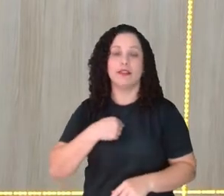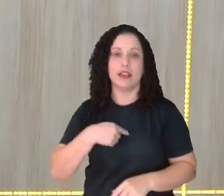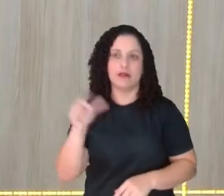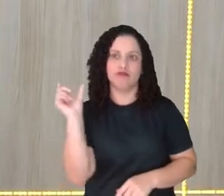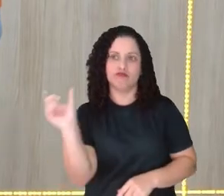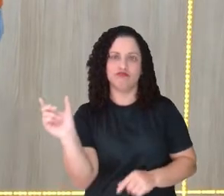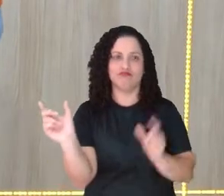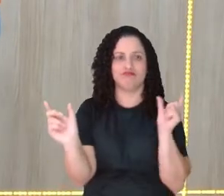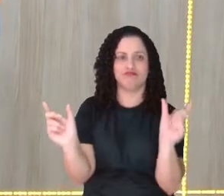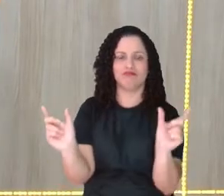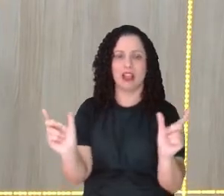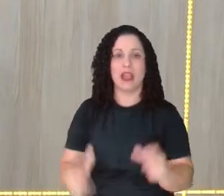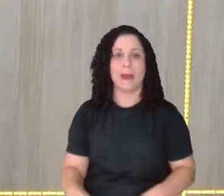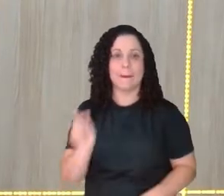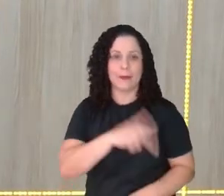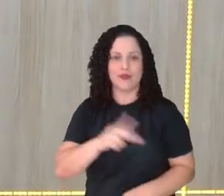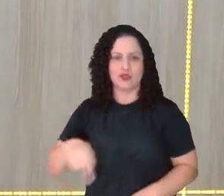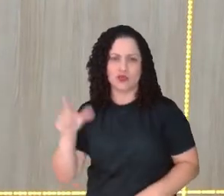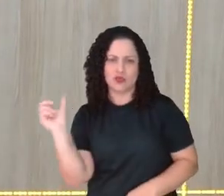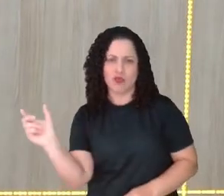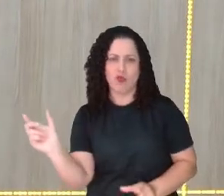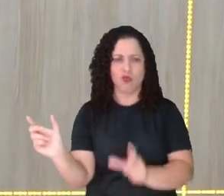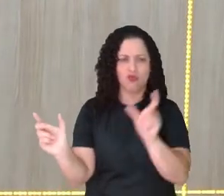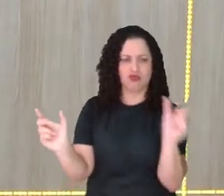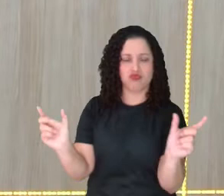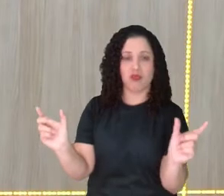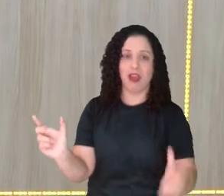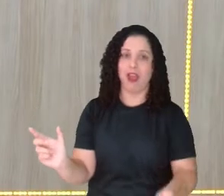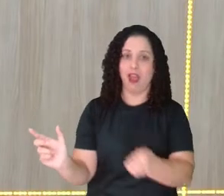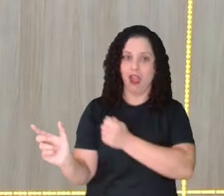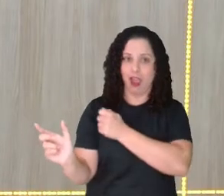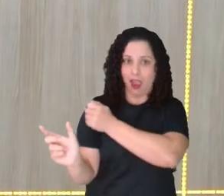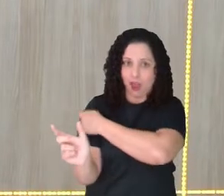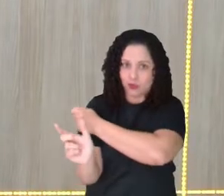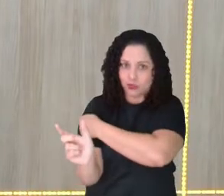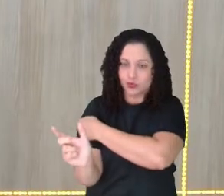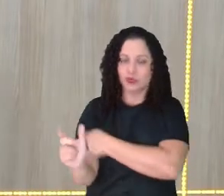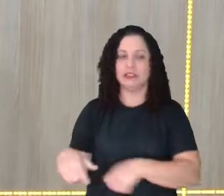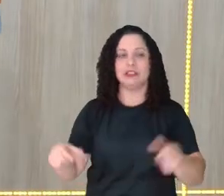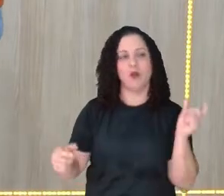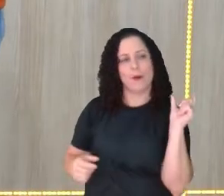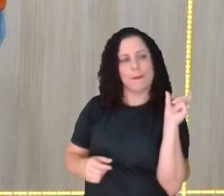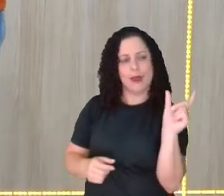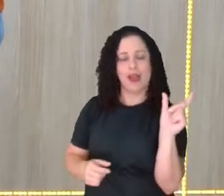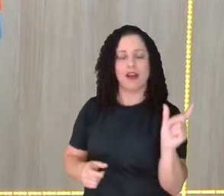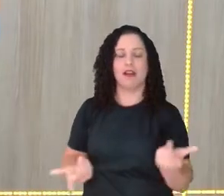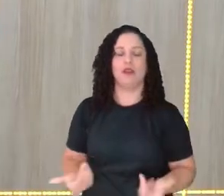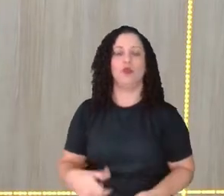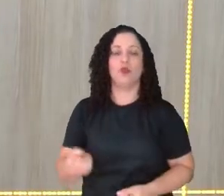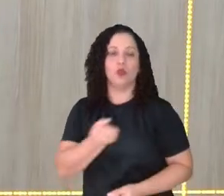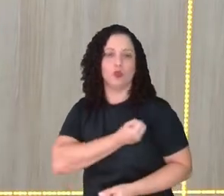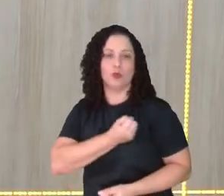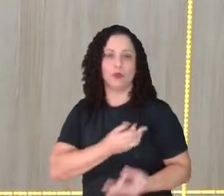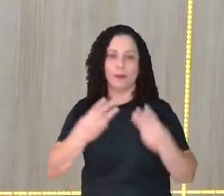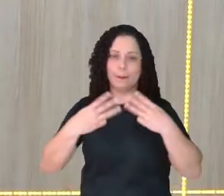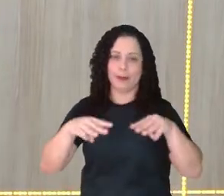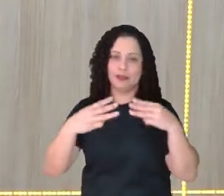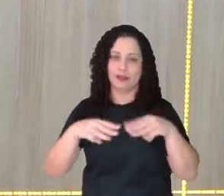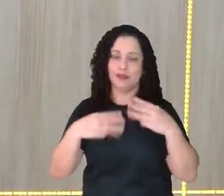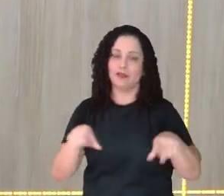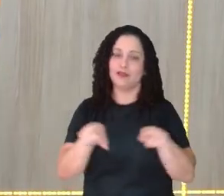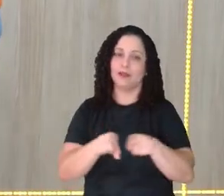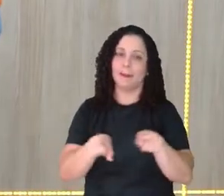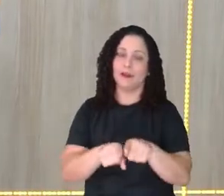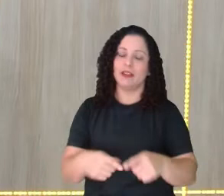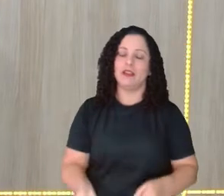sou aluno. Então você clica lá em sou aluno, o login é a sua matrícula e a senha são os 8 dígitos do dia do